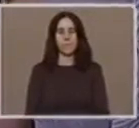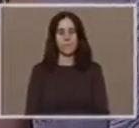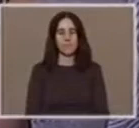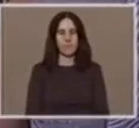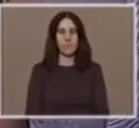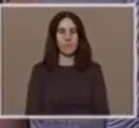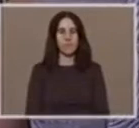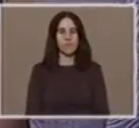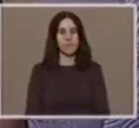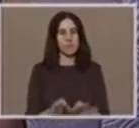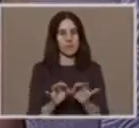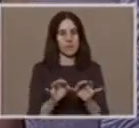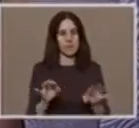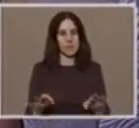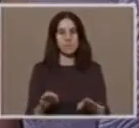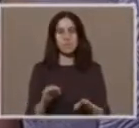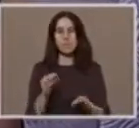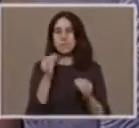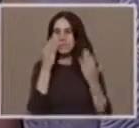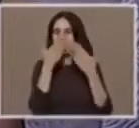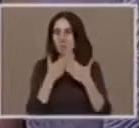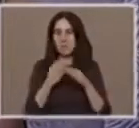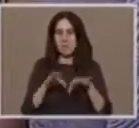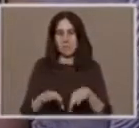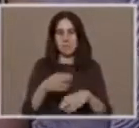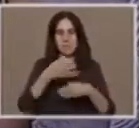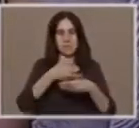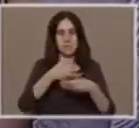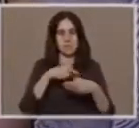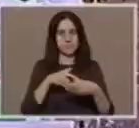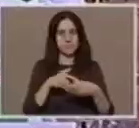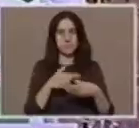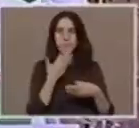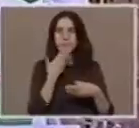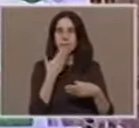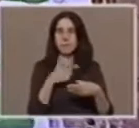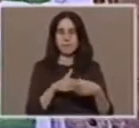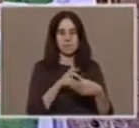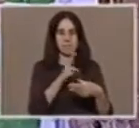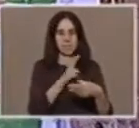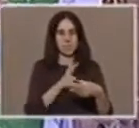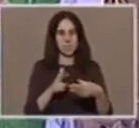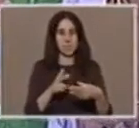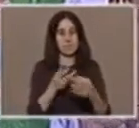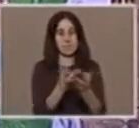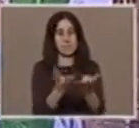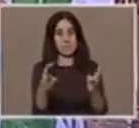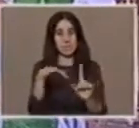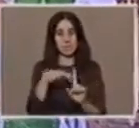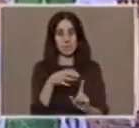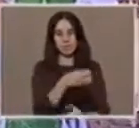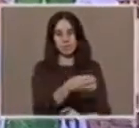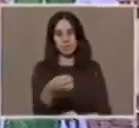De igual modo, no fim da ceia, tomou cálice e, dando graças, abençoou e deu aos seus discípulos,